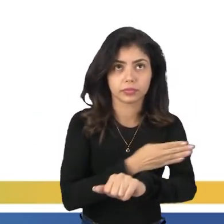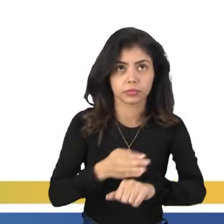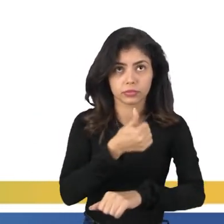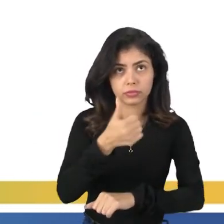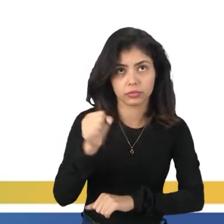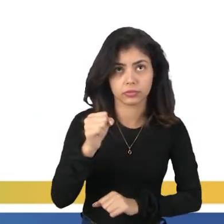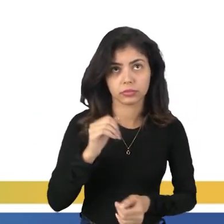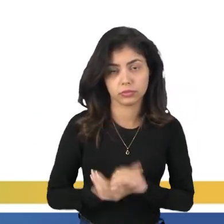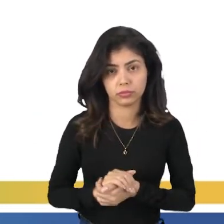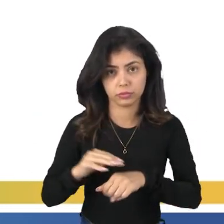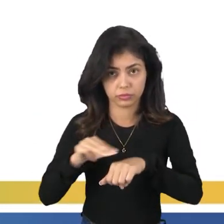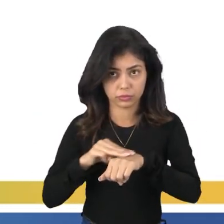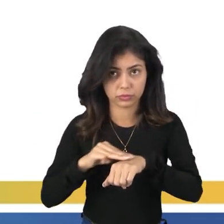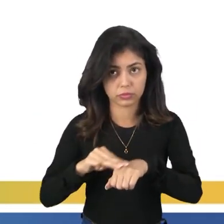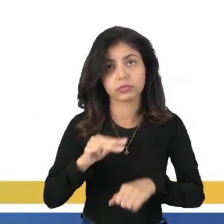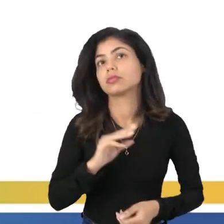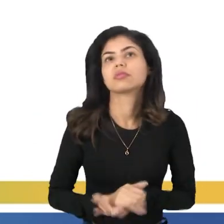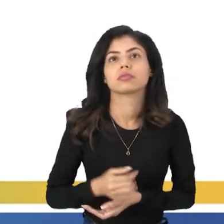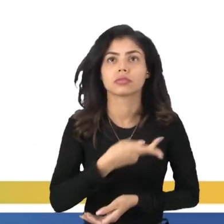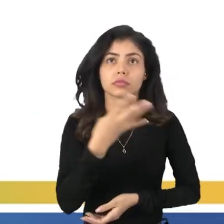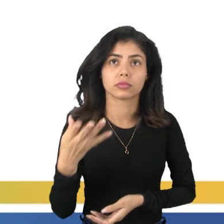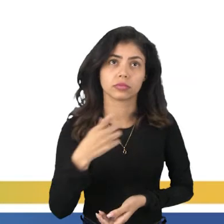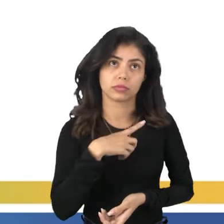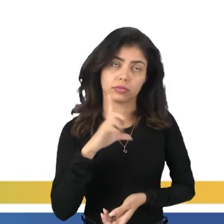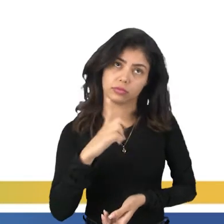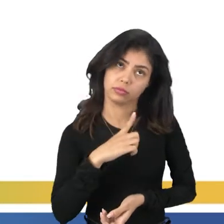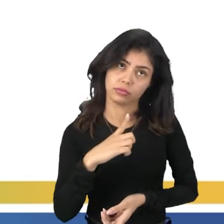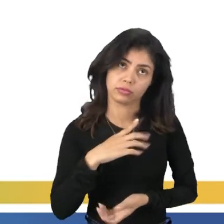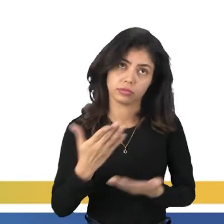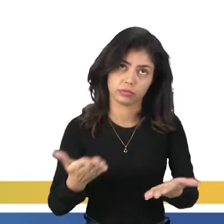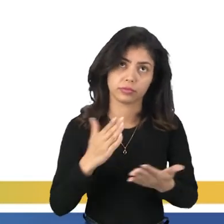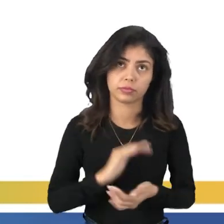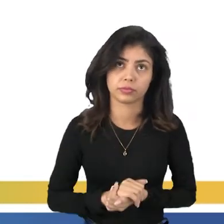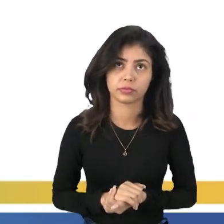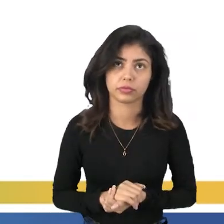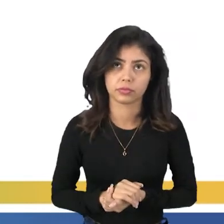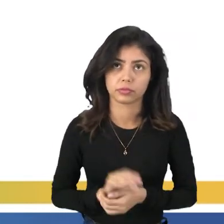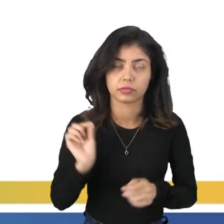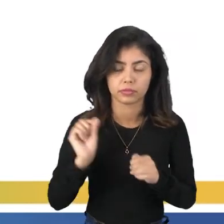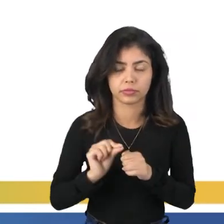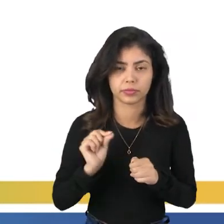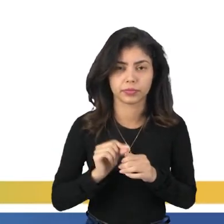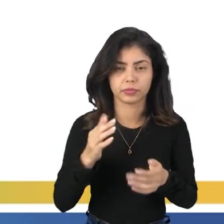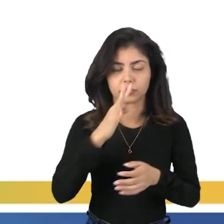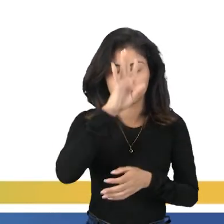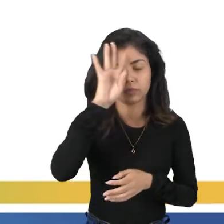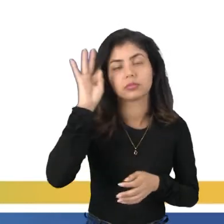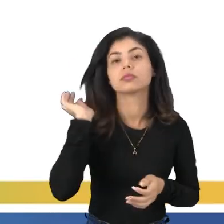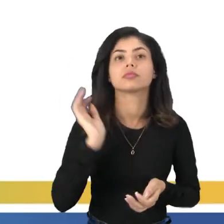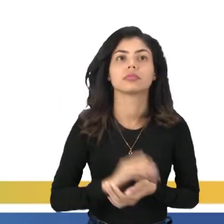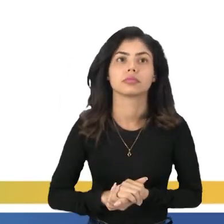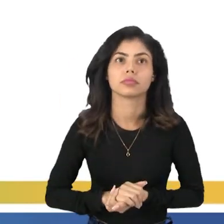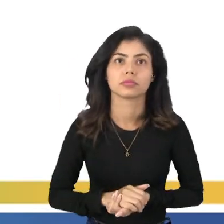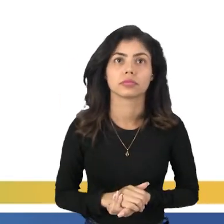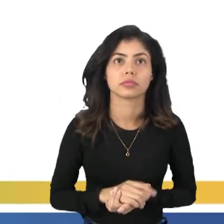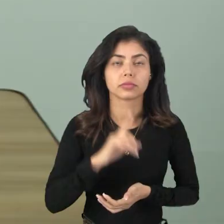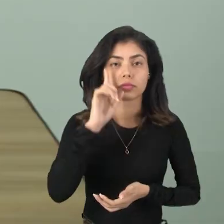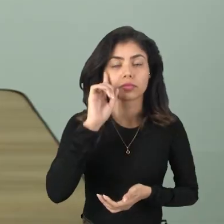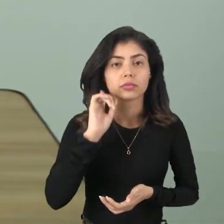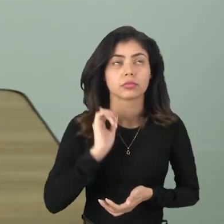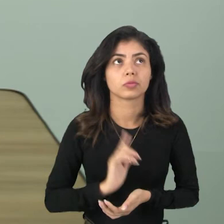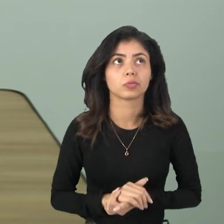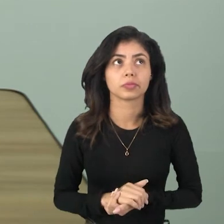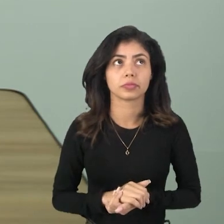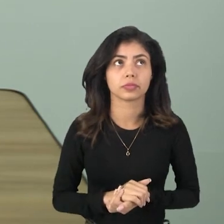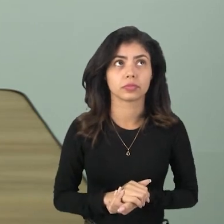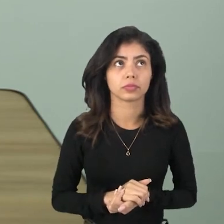e 18 vacas marrons quantas vagas seu Zé tem e sua fazenda Vamos lá ver aqui também